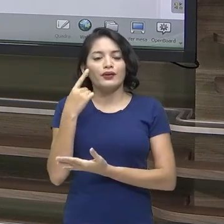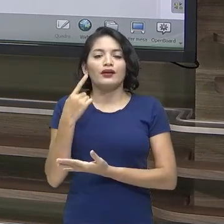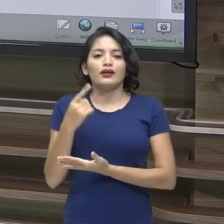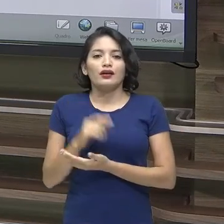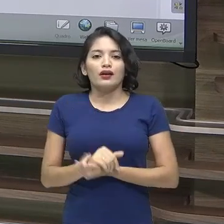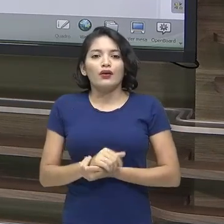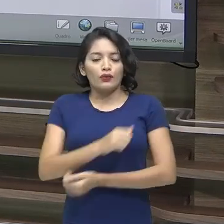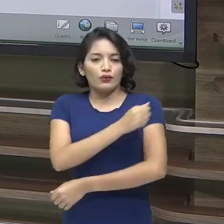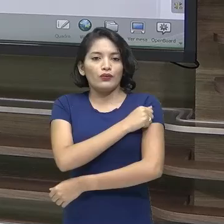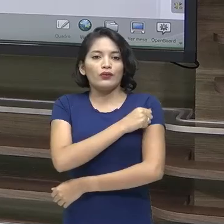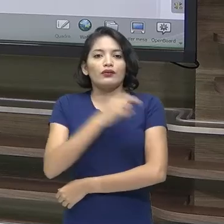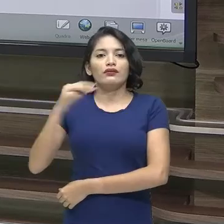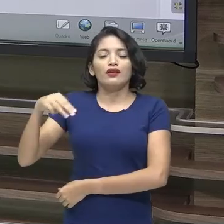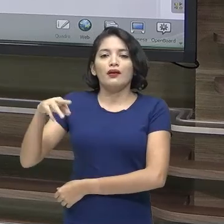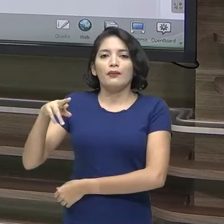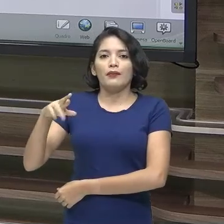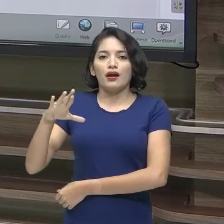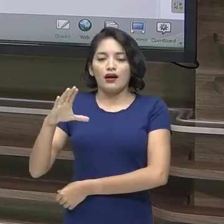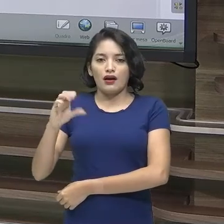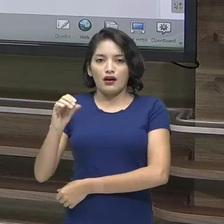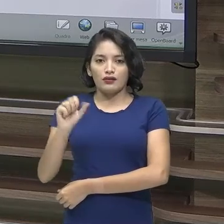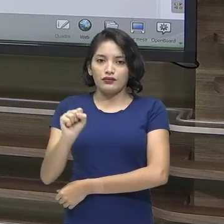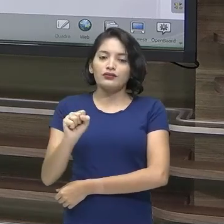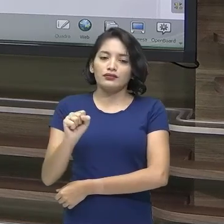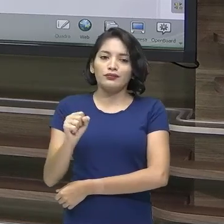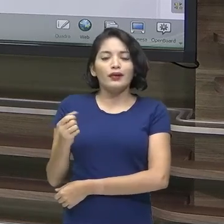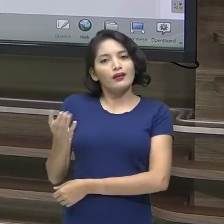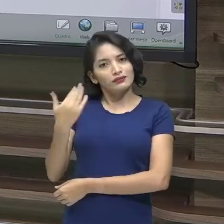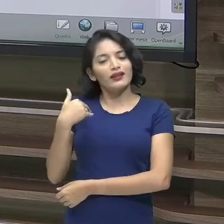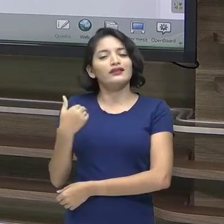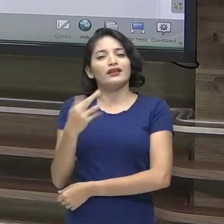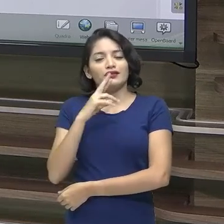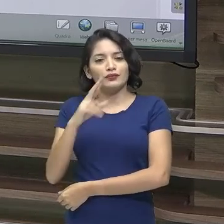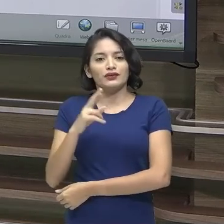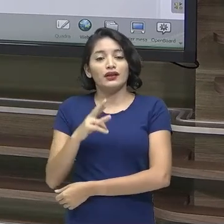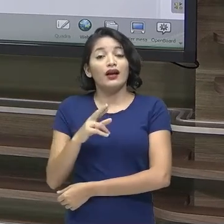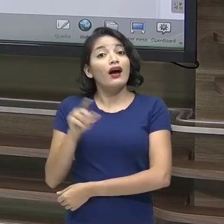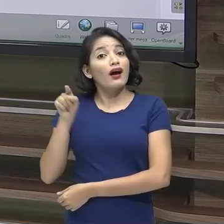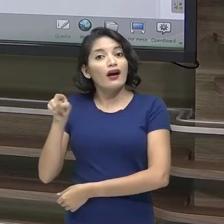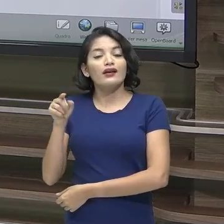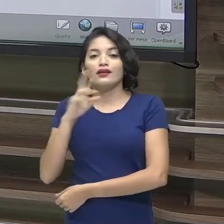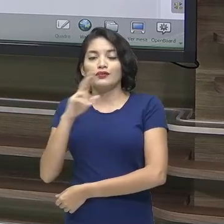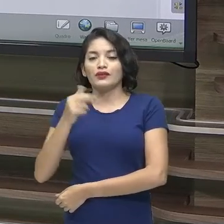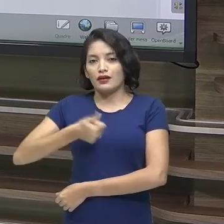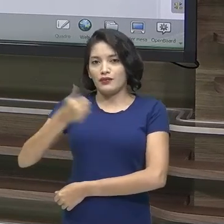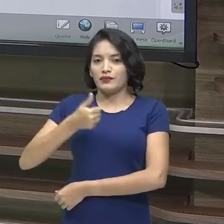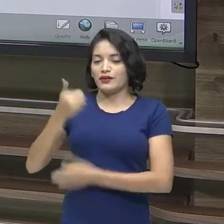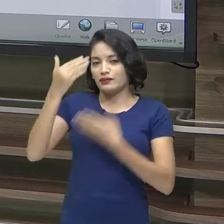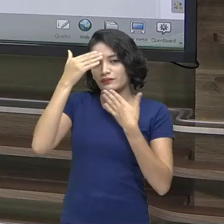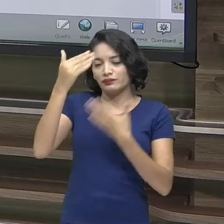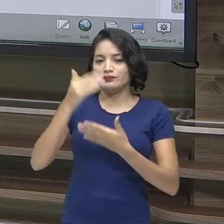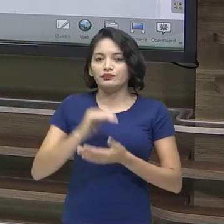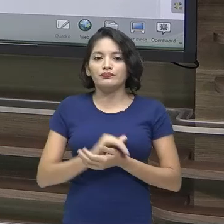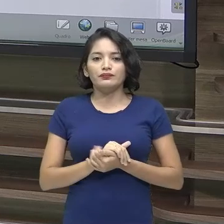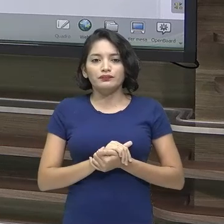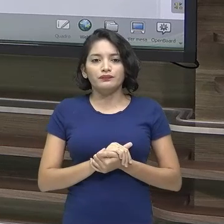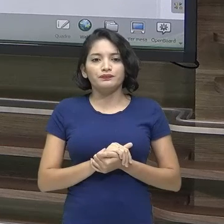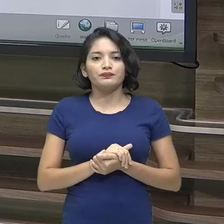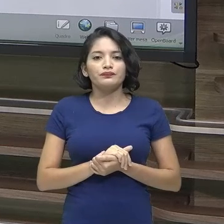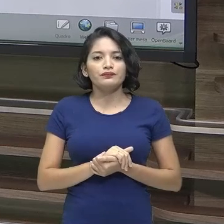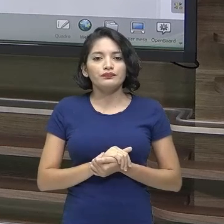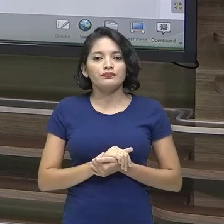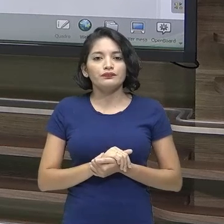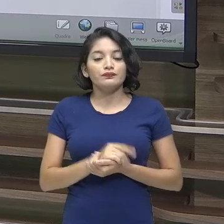também aí. Marcos, é para trazer resposta para nós também, tá bom? Vamos. Ah, ele respondeu ali a primeira. Muito obrigada, Marcos. Vamos lá,